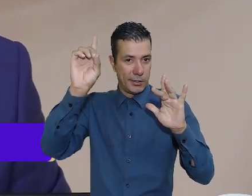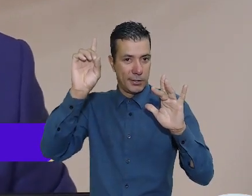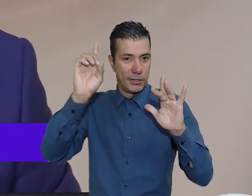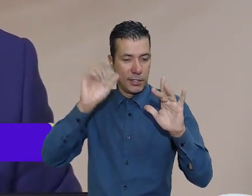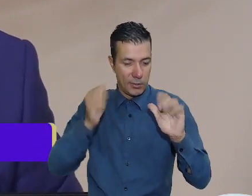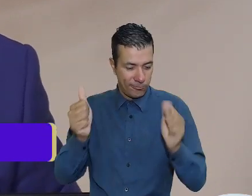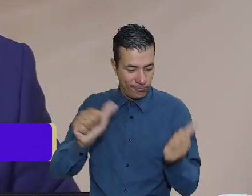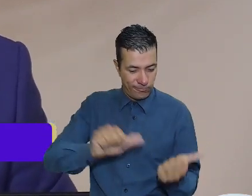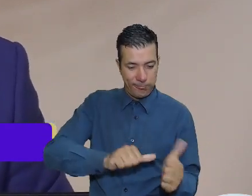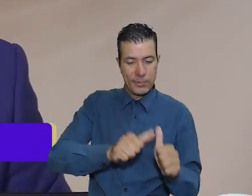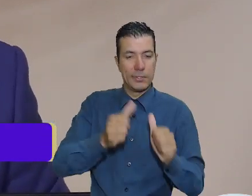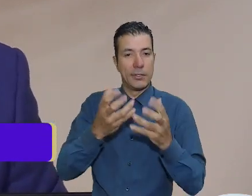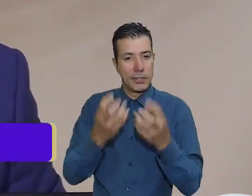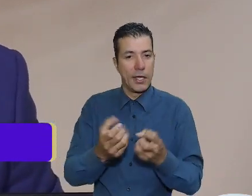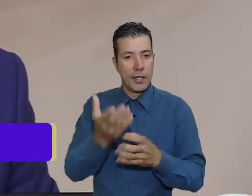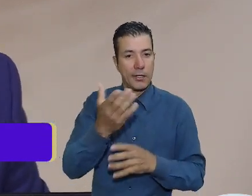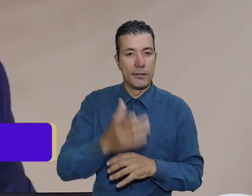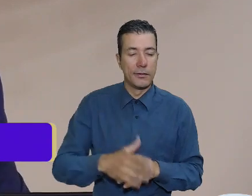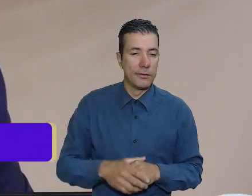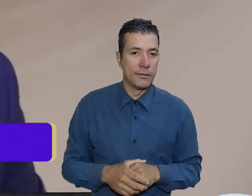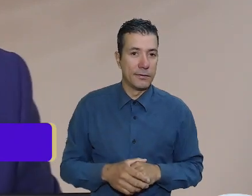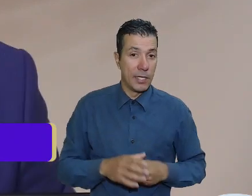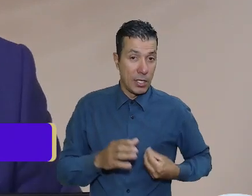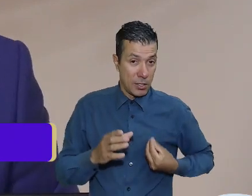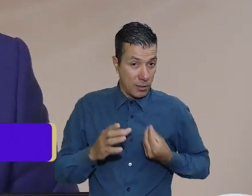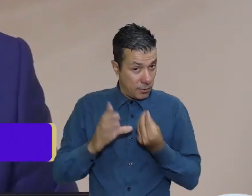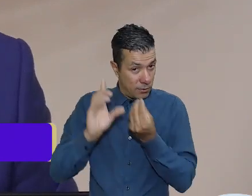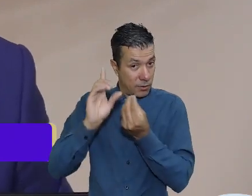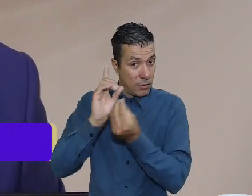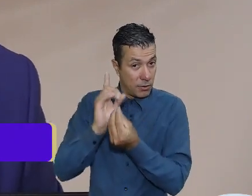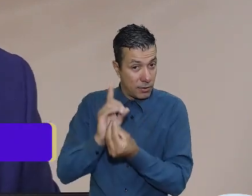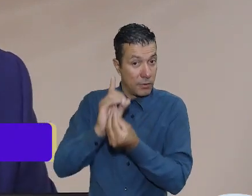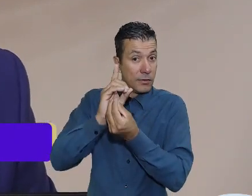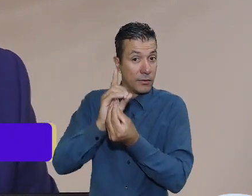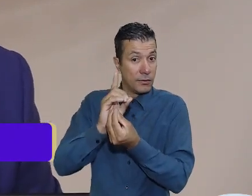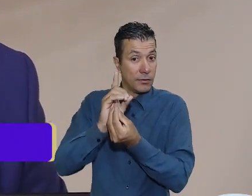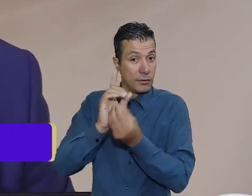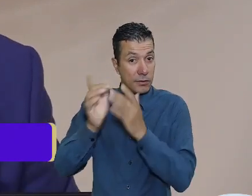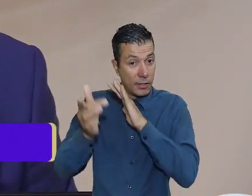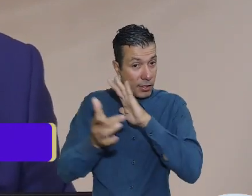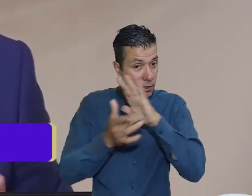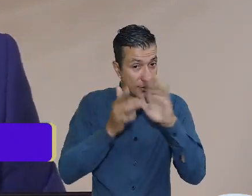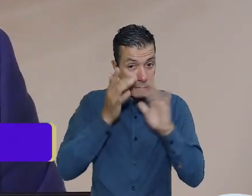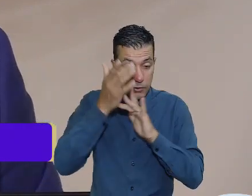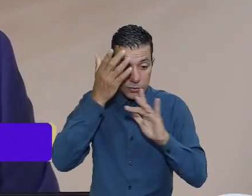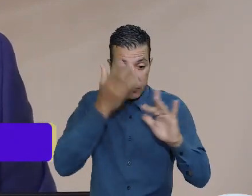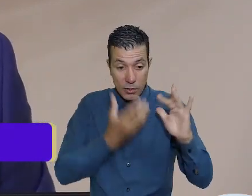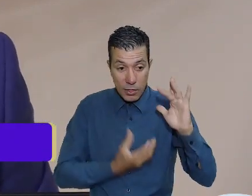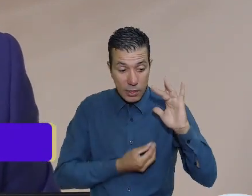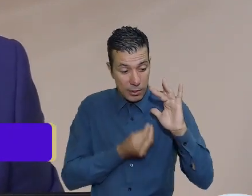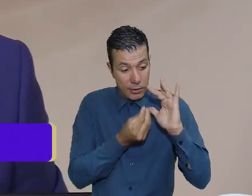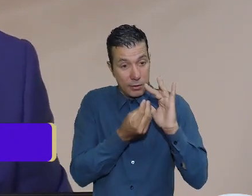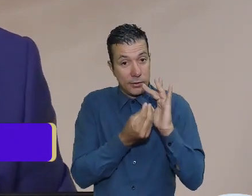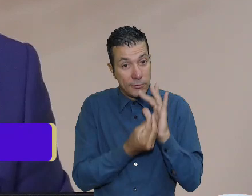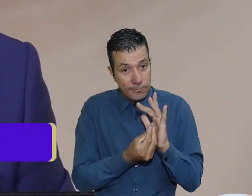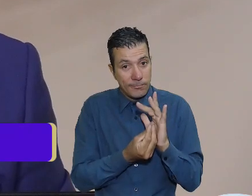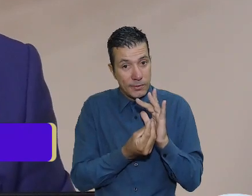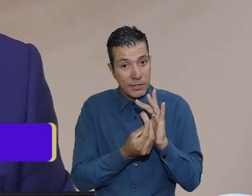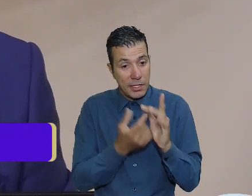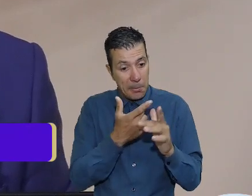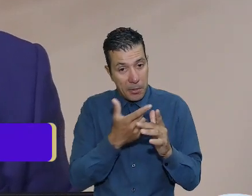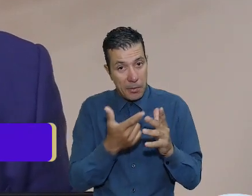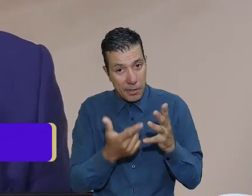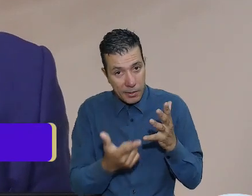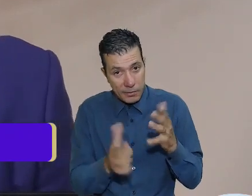ser batizado. Entregue a sua vida, meu amigo, entregue a sua vida a Cristo. Jesus, ele tem a solução para os seus